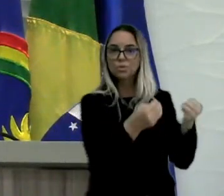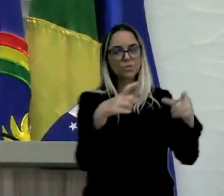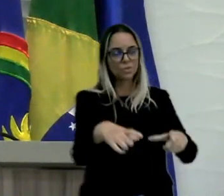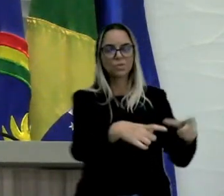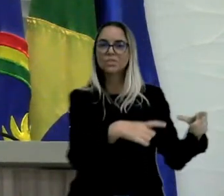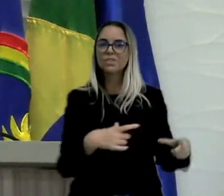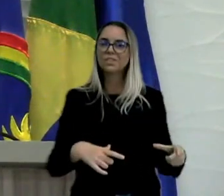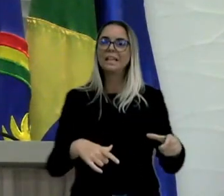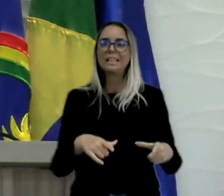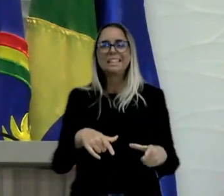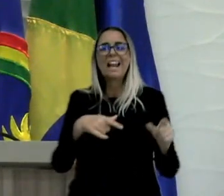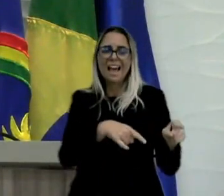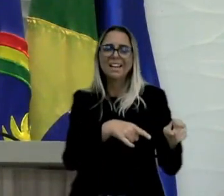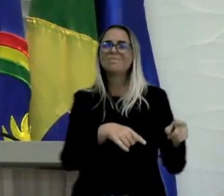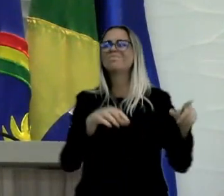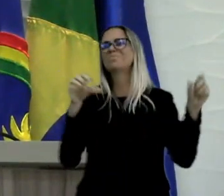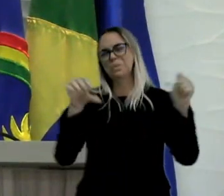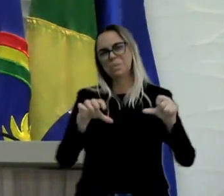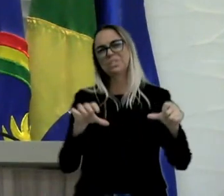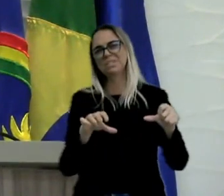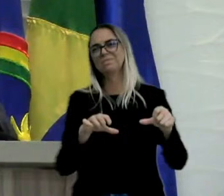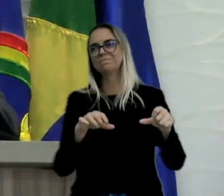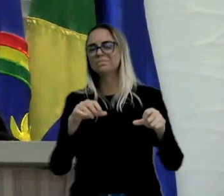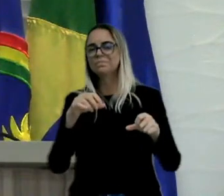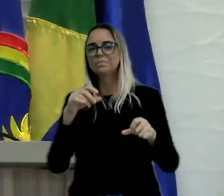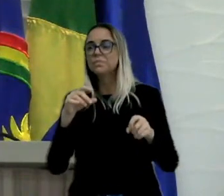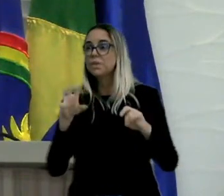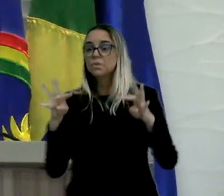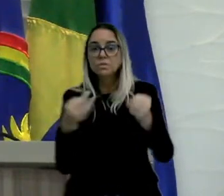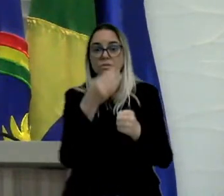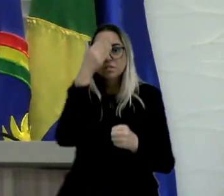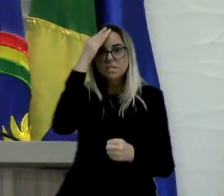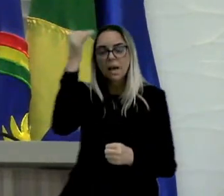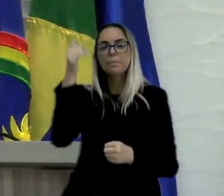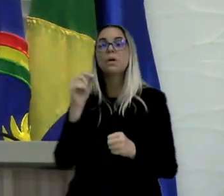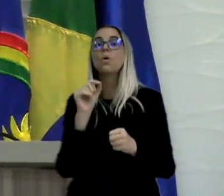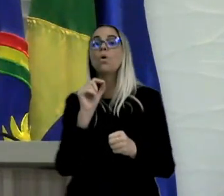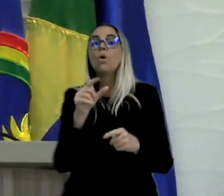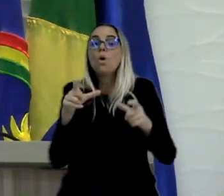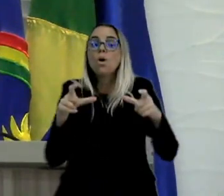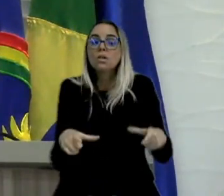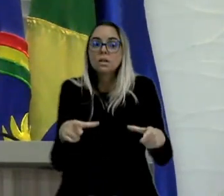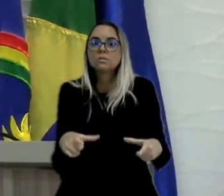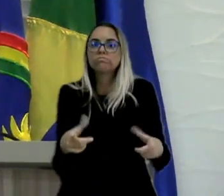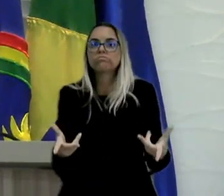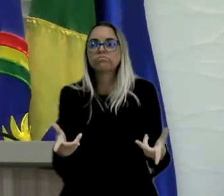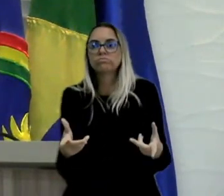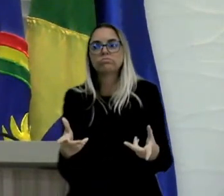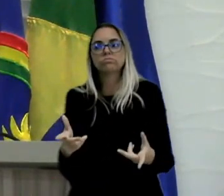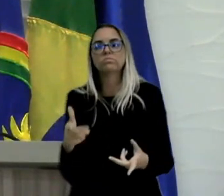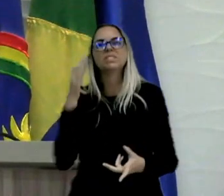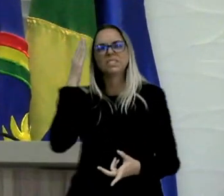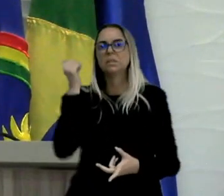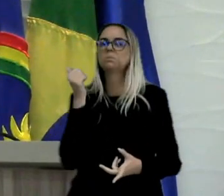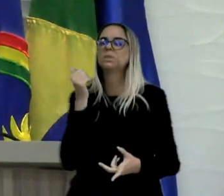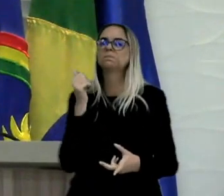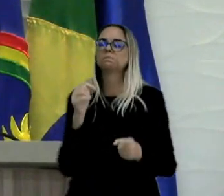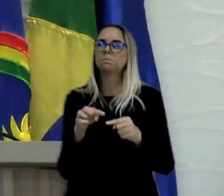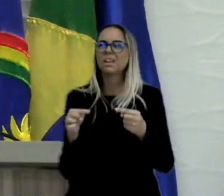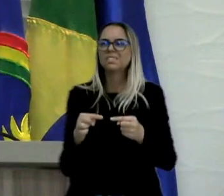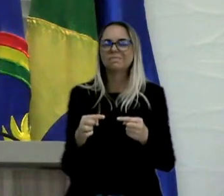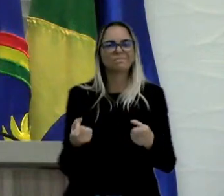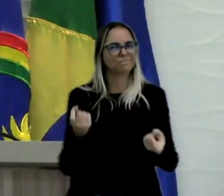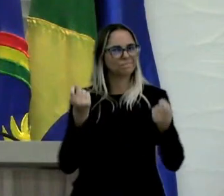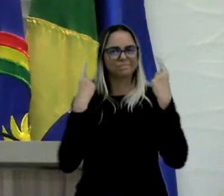ali tá um absurdo e todo mundo sabe onde é o foco de tudo e a e não se toma Providência